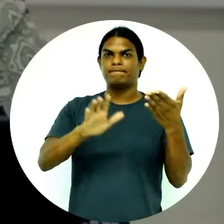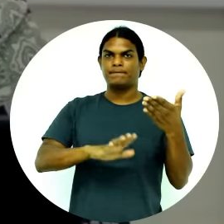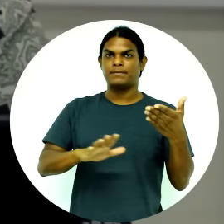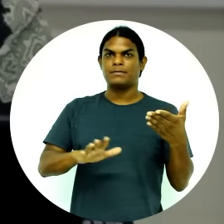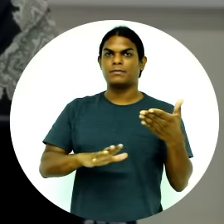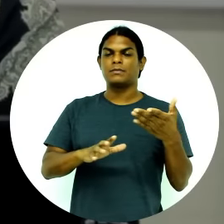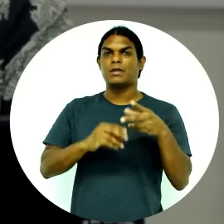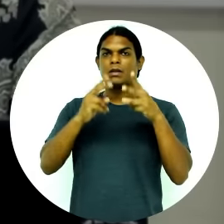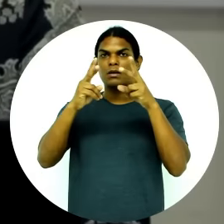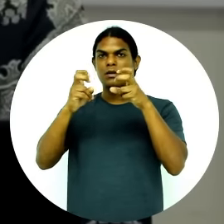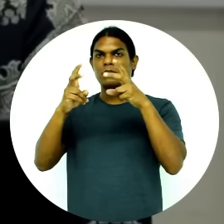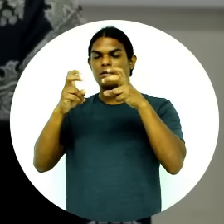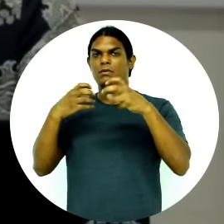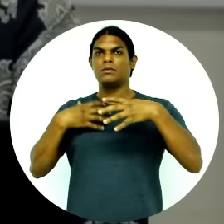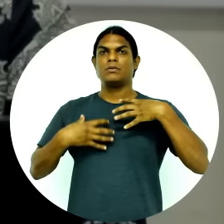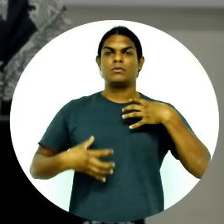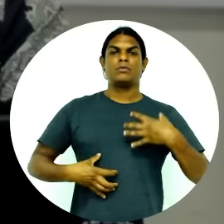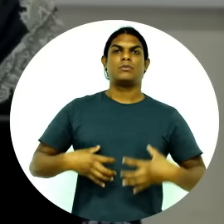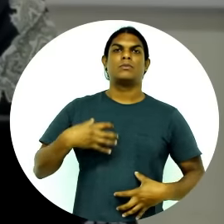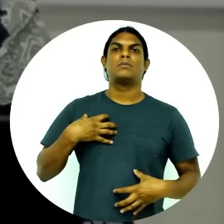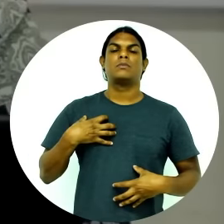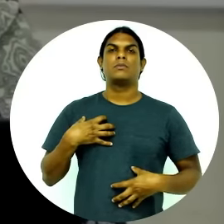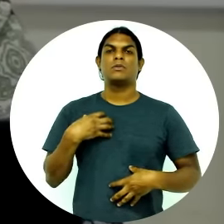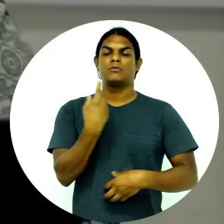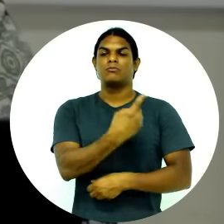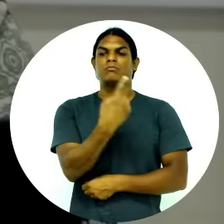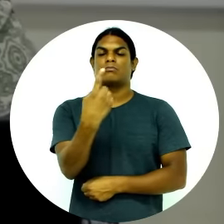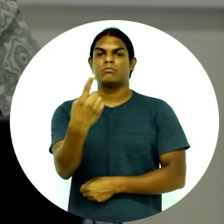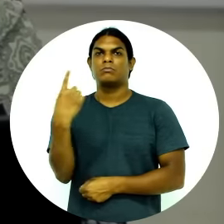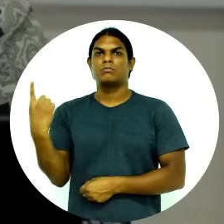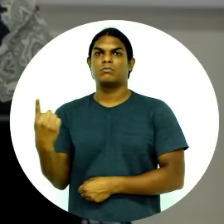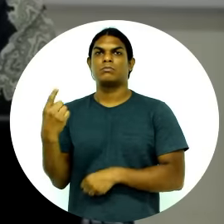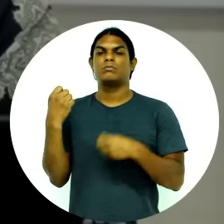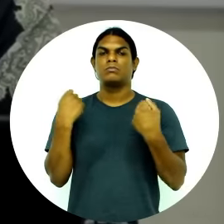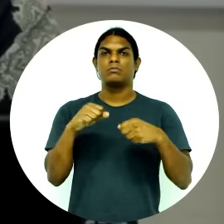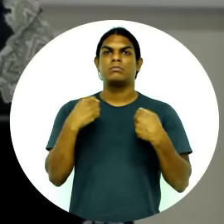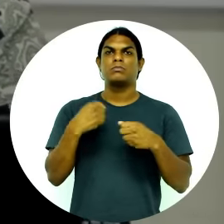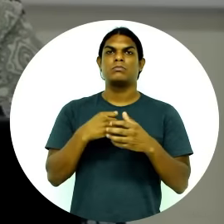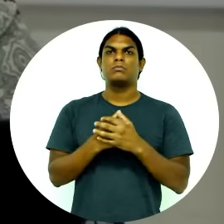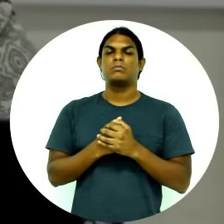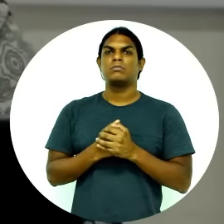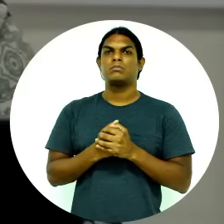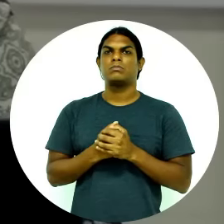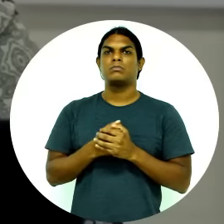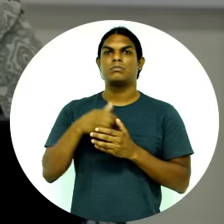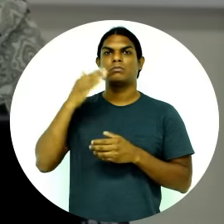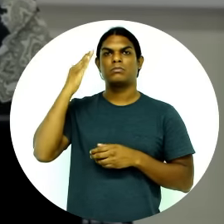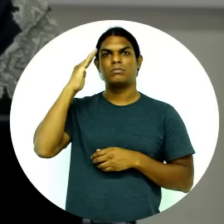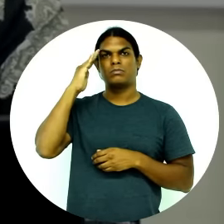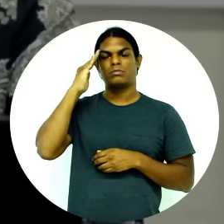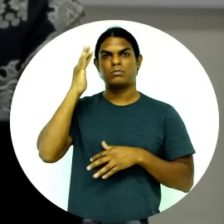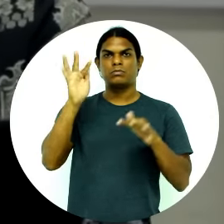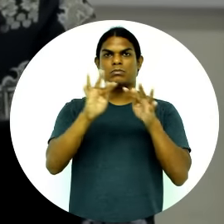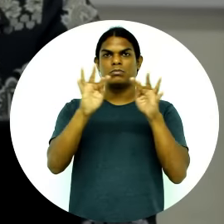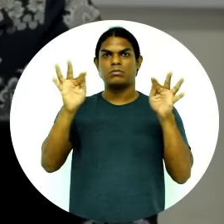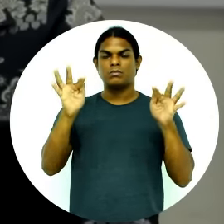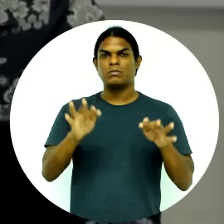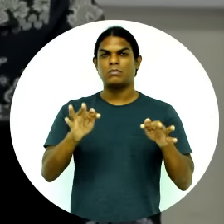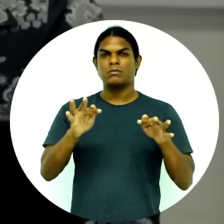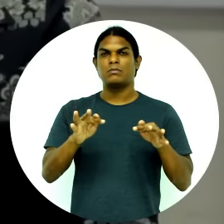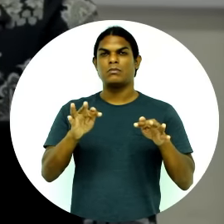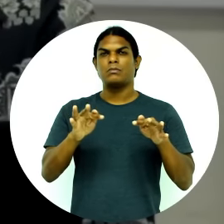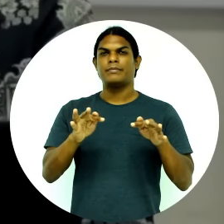medida do possível, minimizá-las, para que essas falhas não possam vir a comprometer o resultado da